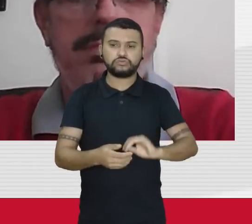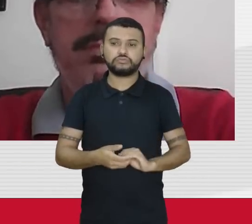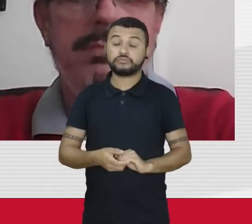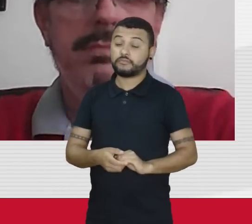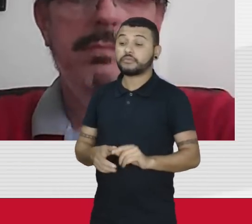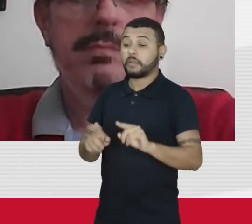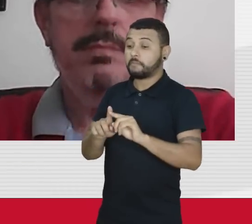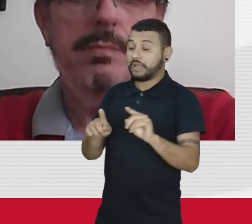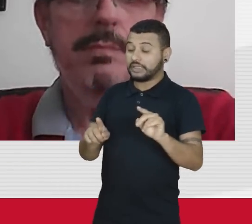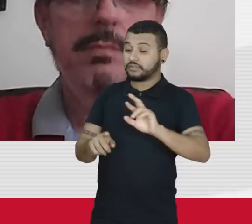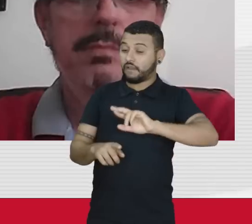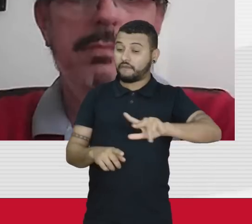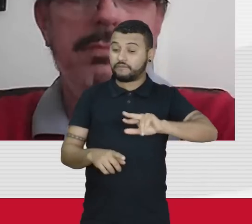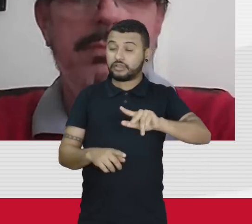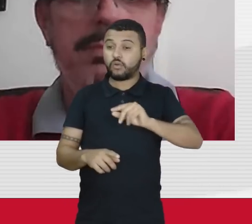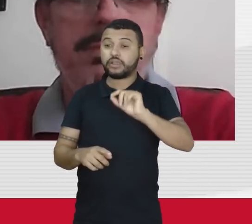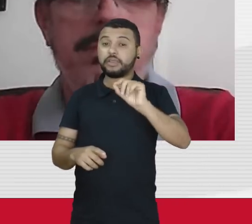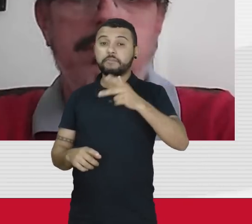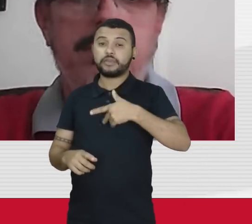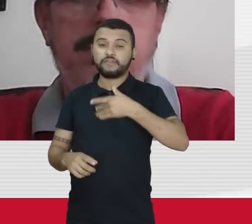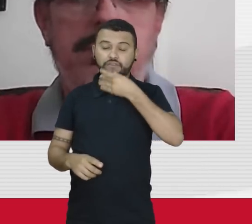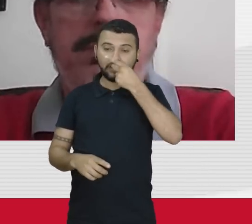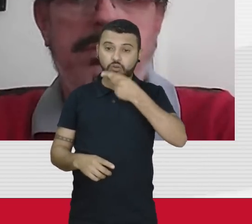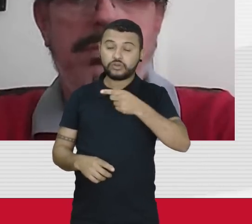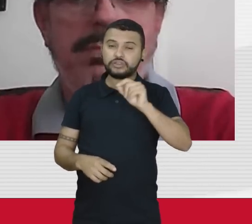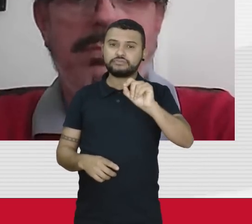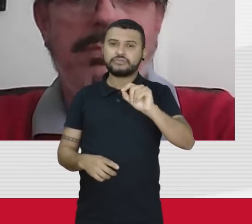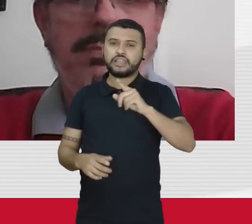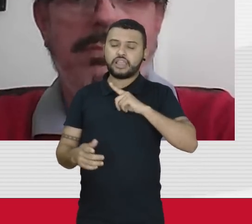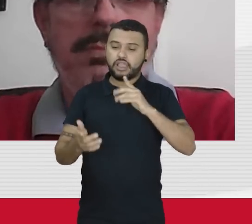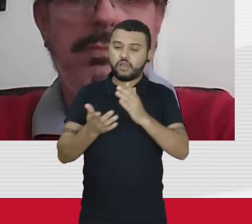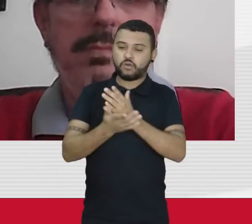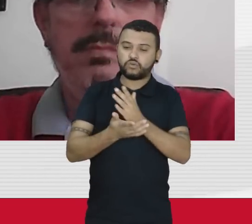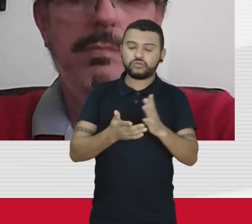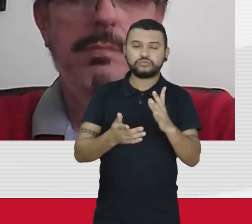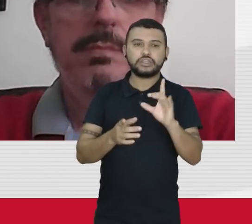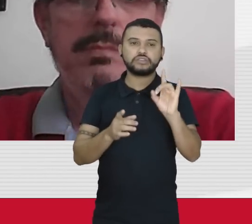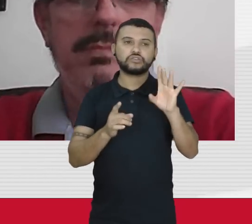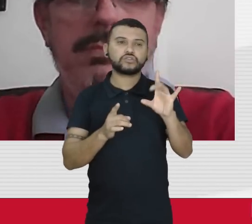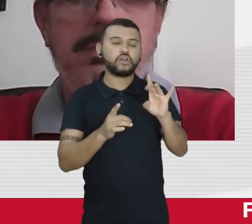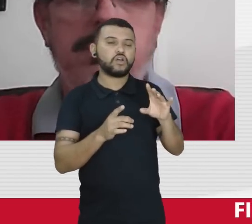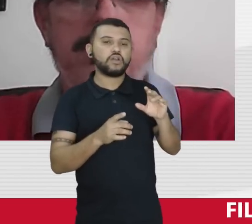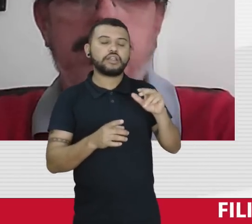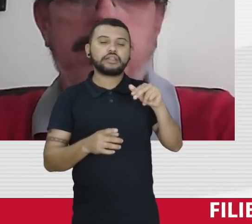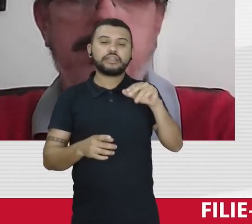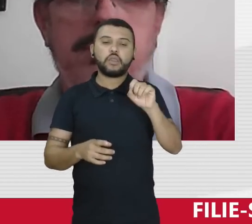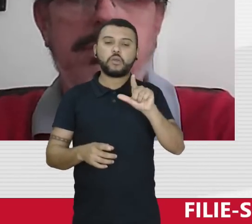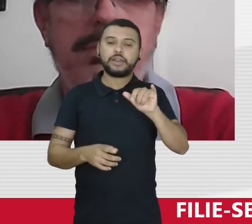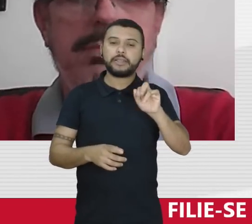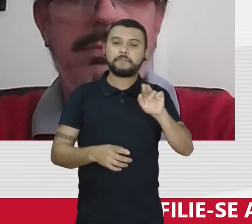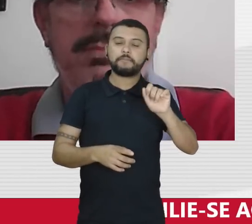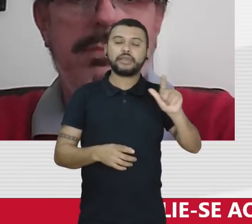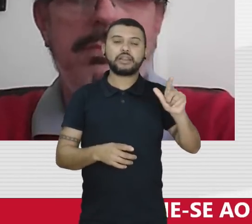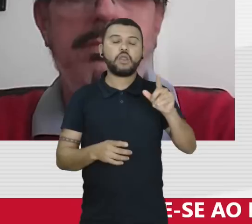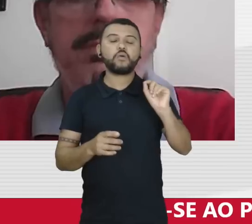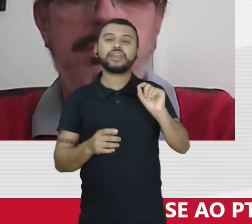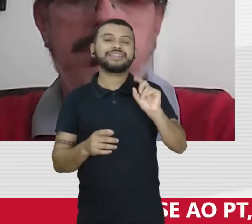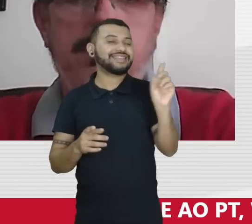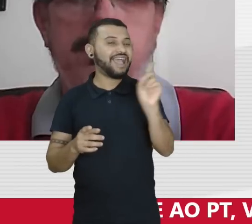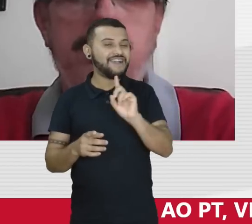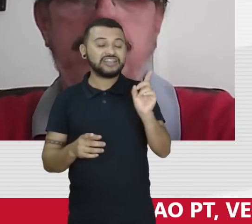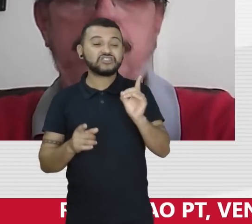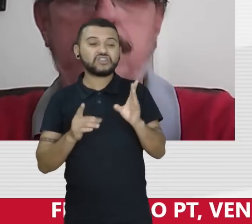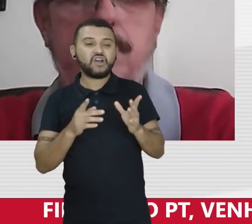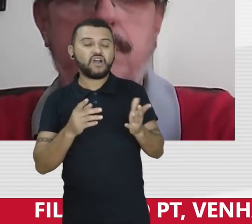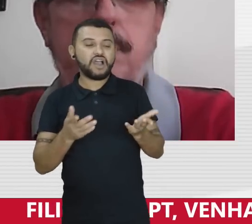Mas eu acho que ocorreu isso aí que você falou. Não foi só o ideário neoliberal, também foram as benesses, que eu acho